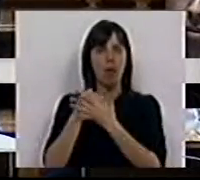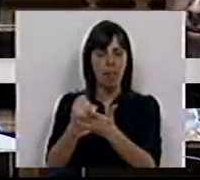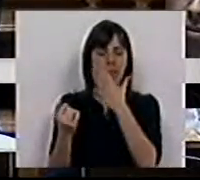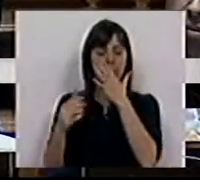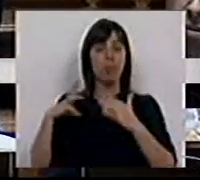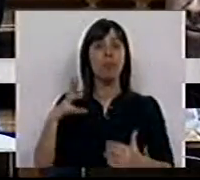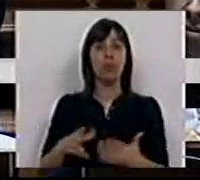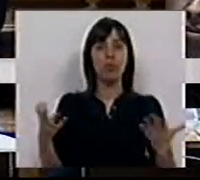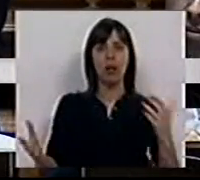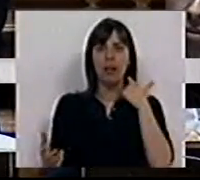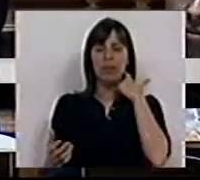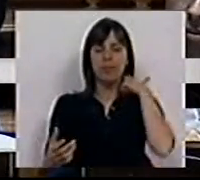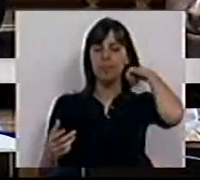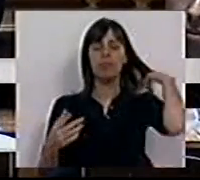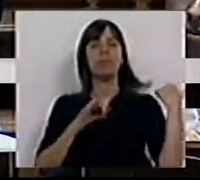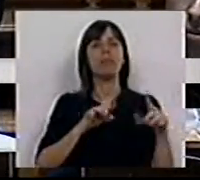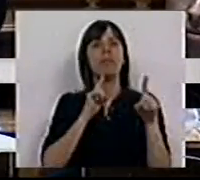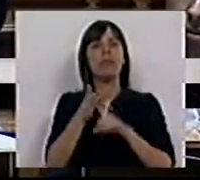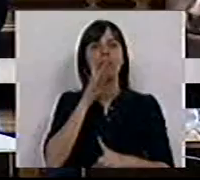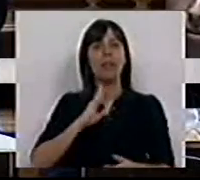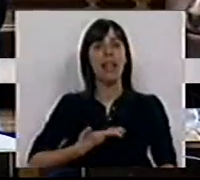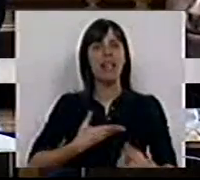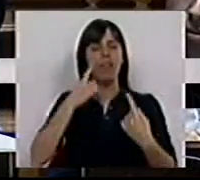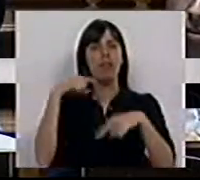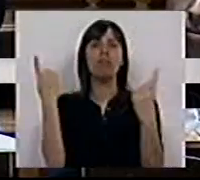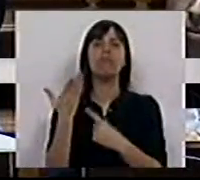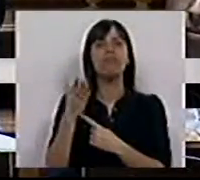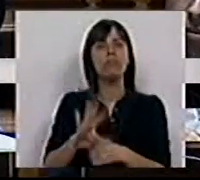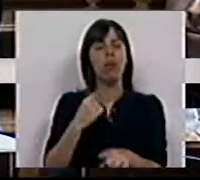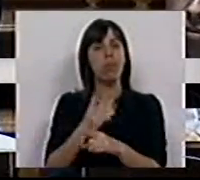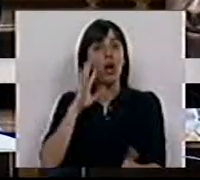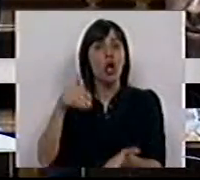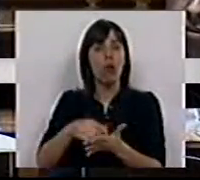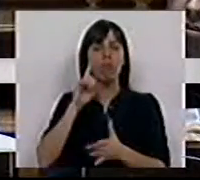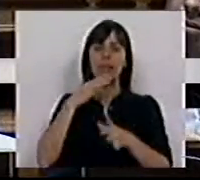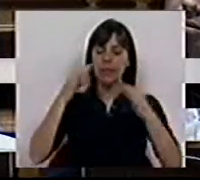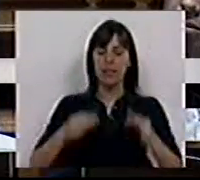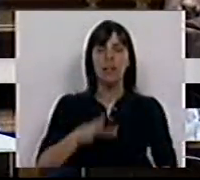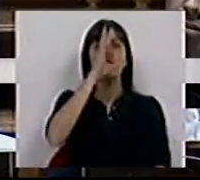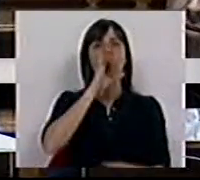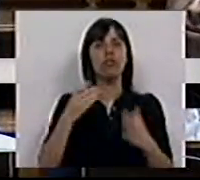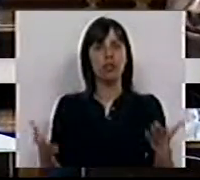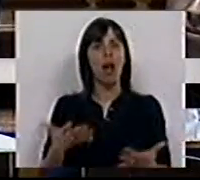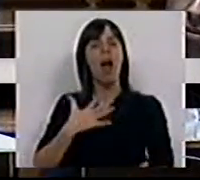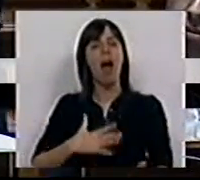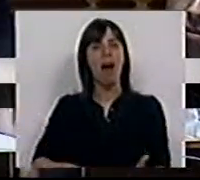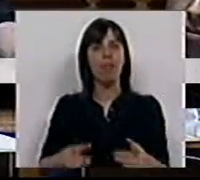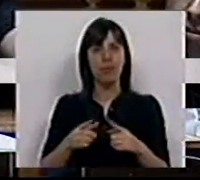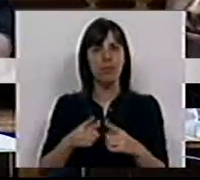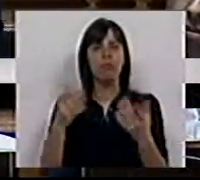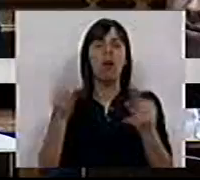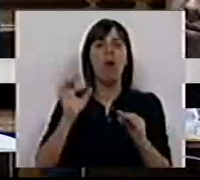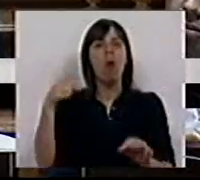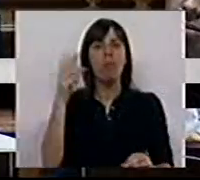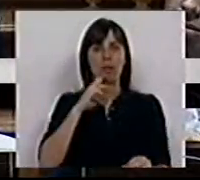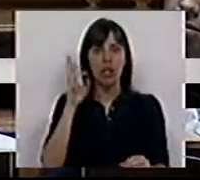apoio em Portugal? Senhores deputados, a dívida pública, por exemplo, também é o resultado de garantias do Estado. E também gostava que